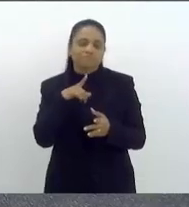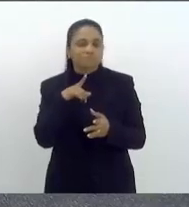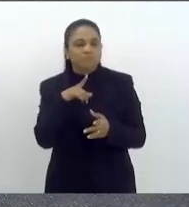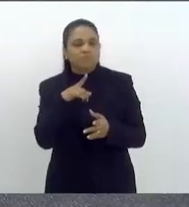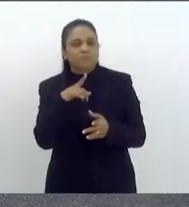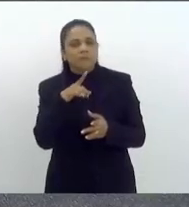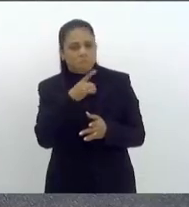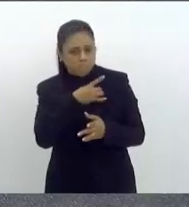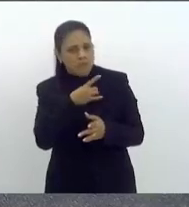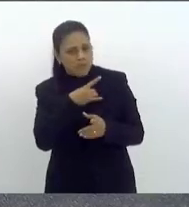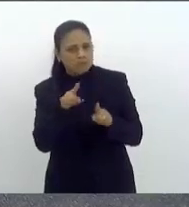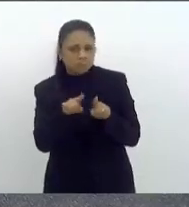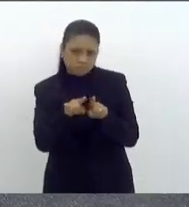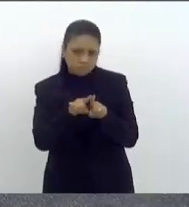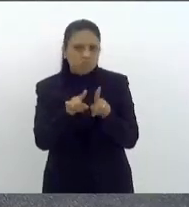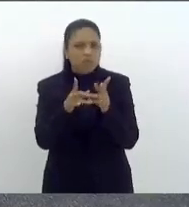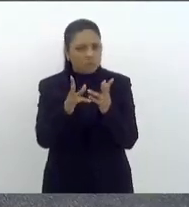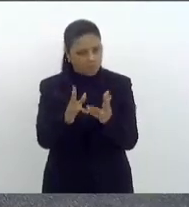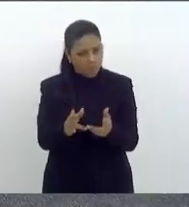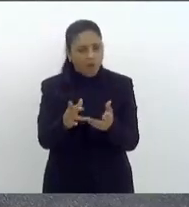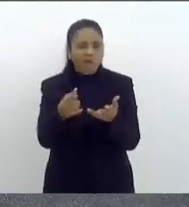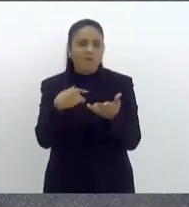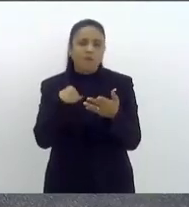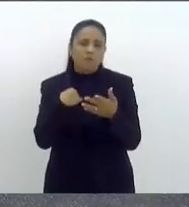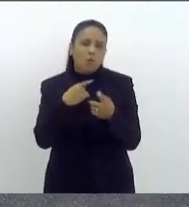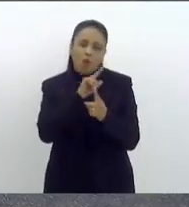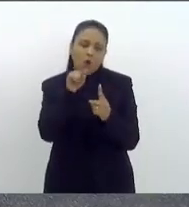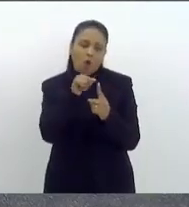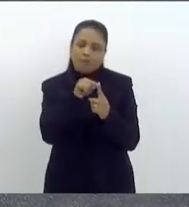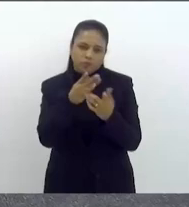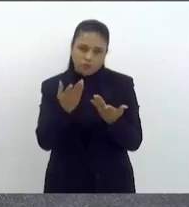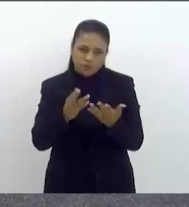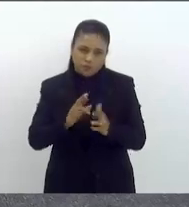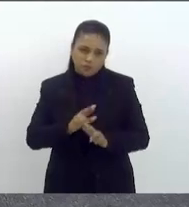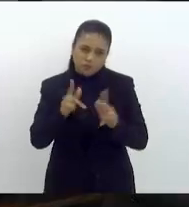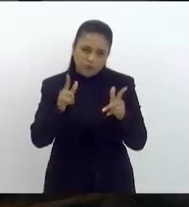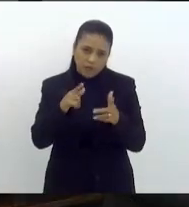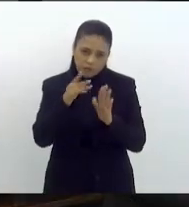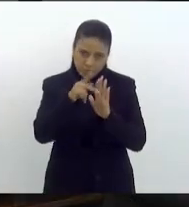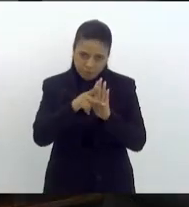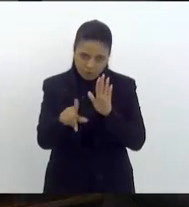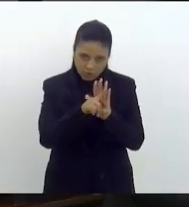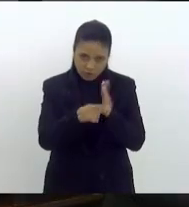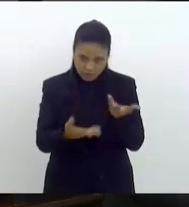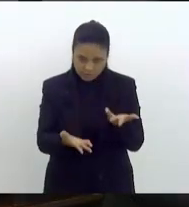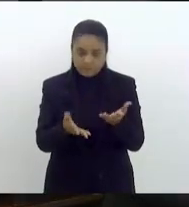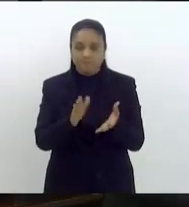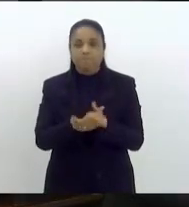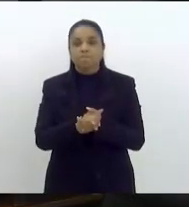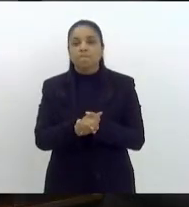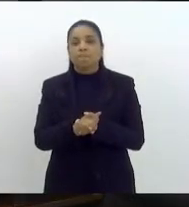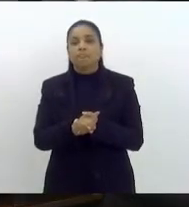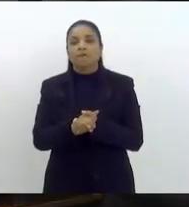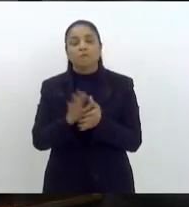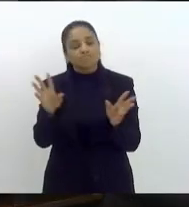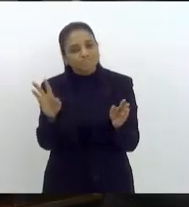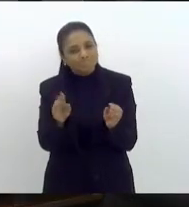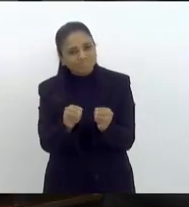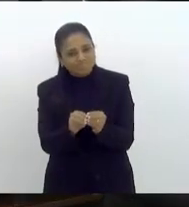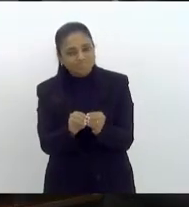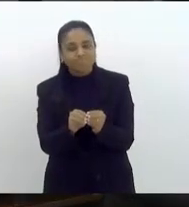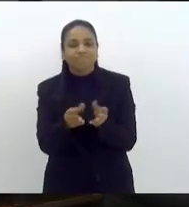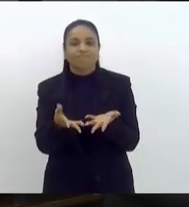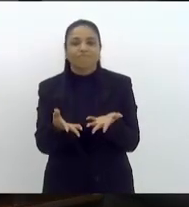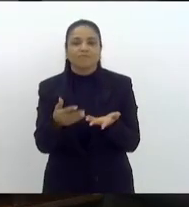sua razão de temer mas que não é o objeto desse projeto obrigado pela parte sempre deputada para concluir o engraçado quando